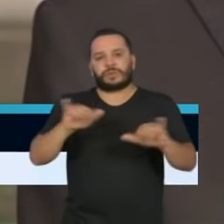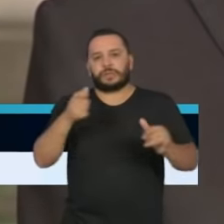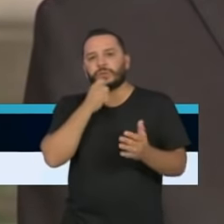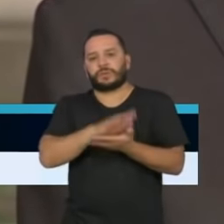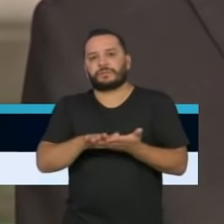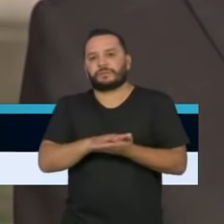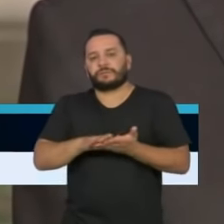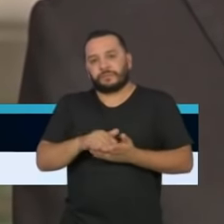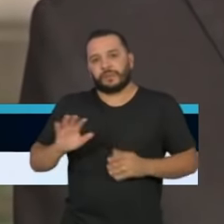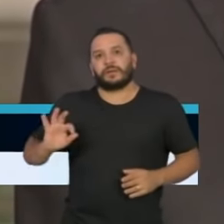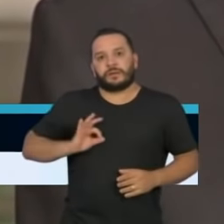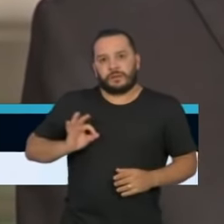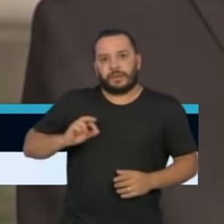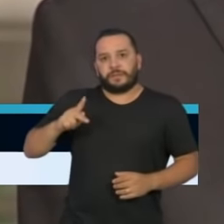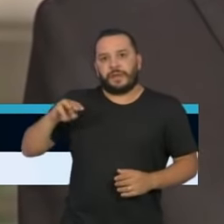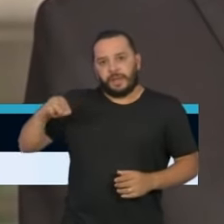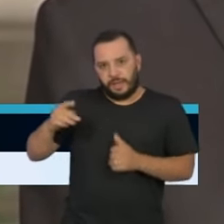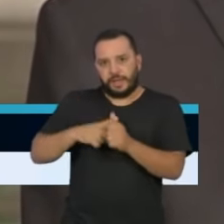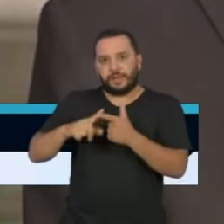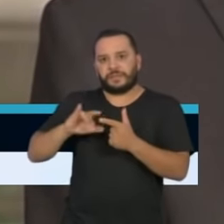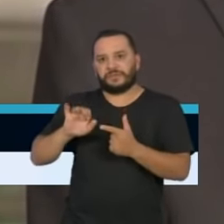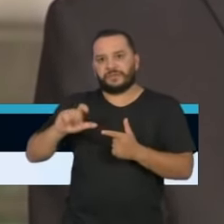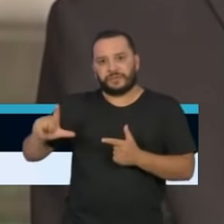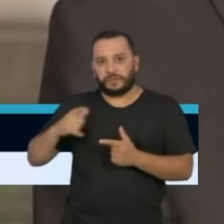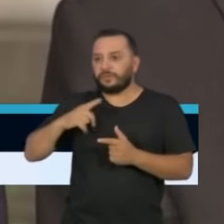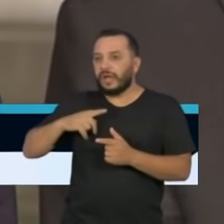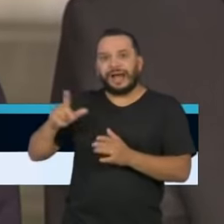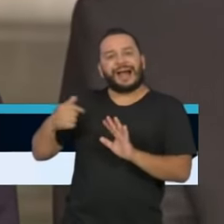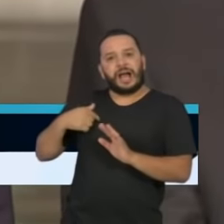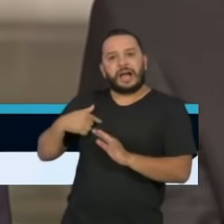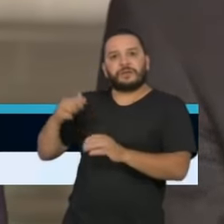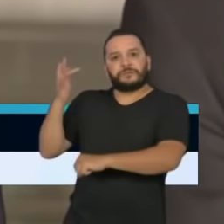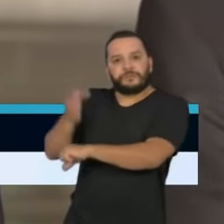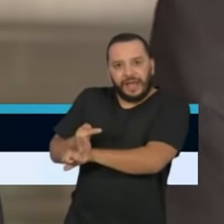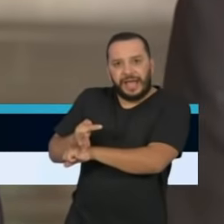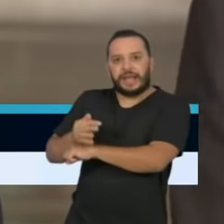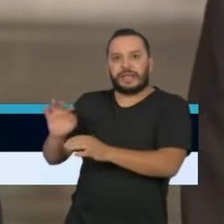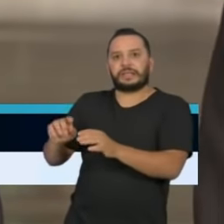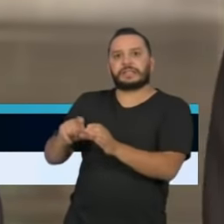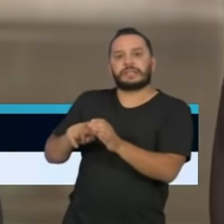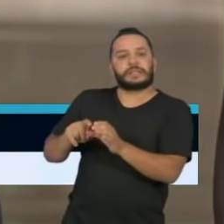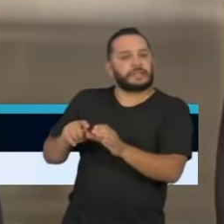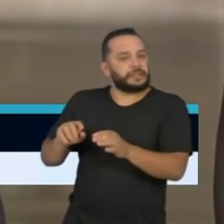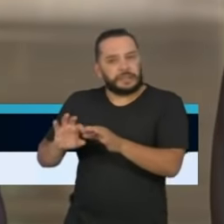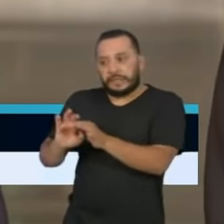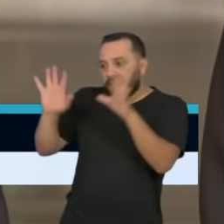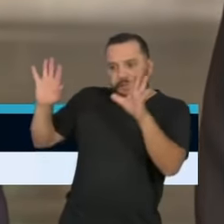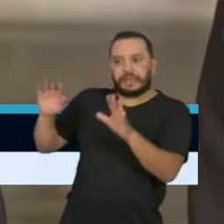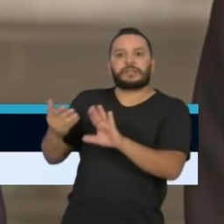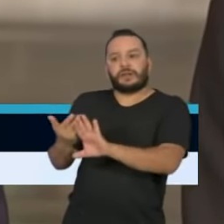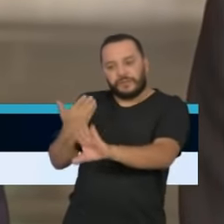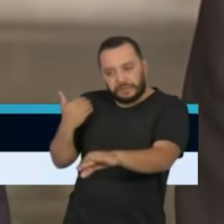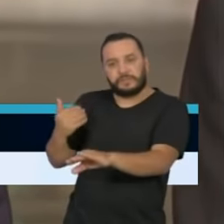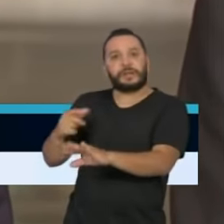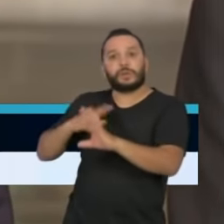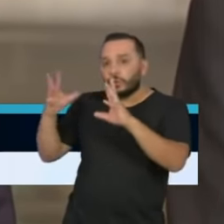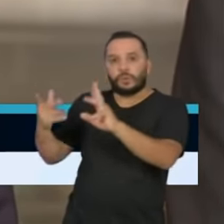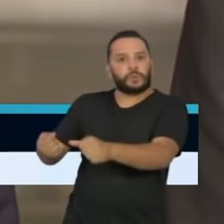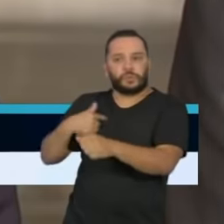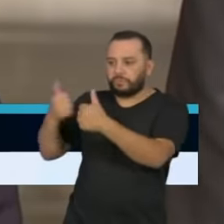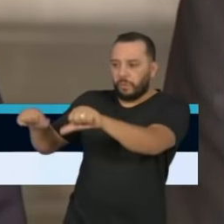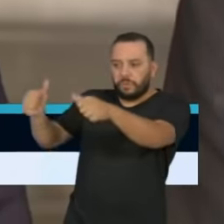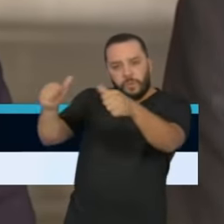Segurança pública, mobilização total, cancelamos férias, licenças e toda a estrutura da Polícia Militar, Polícia Civil, a inteligência da